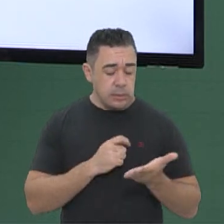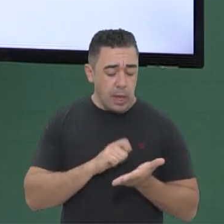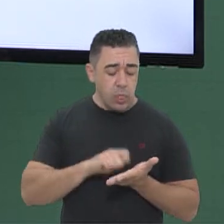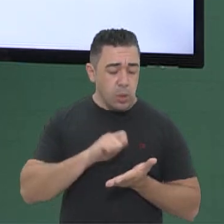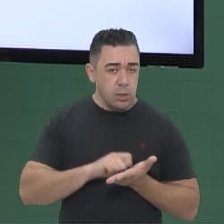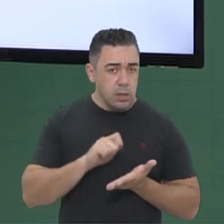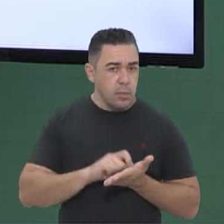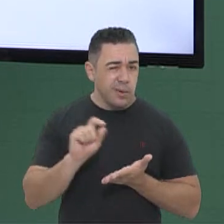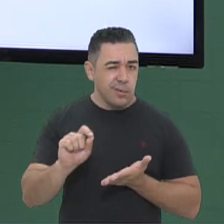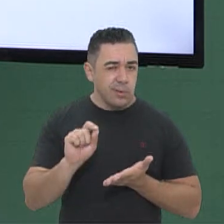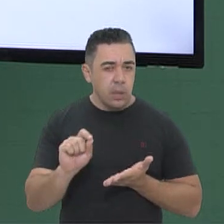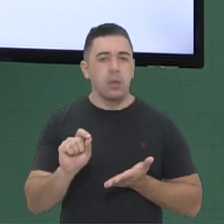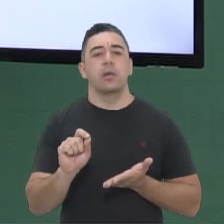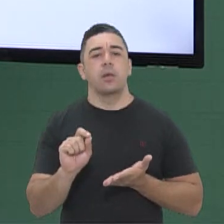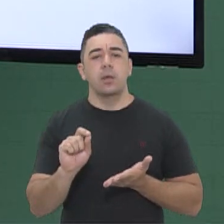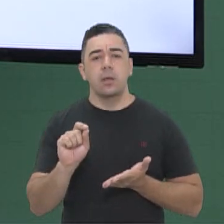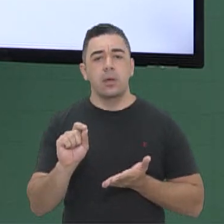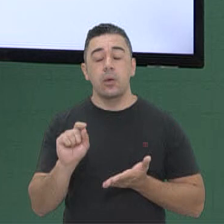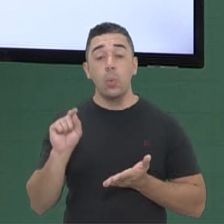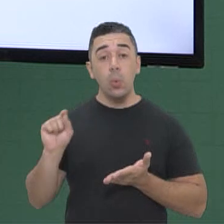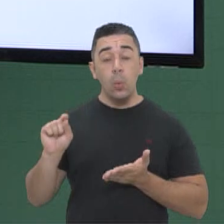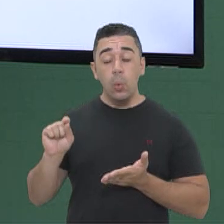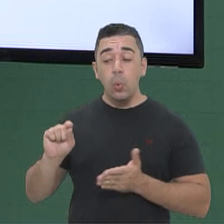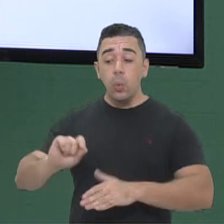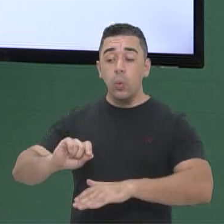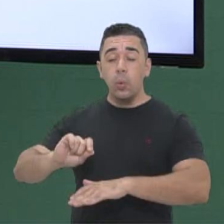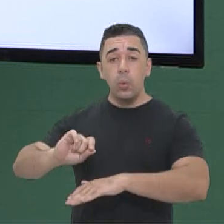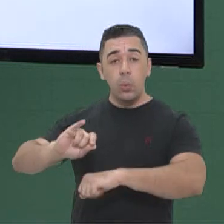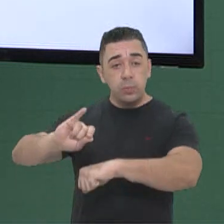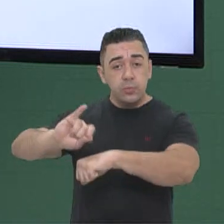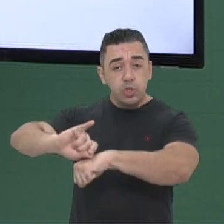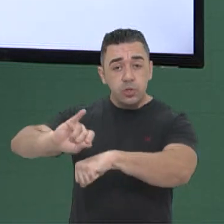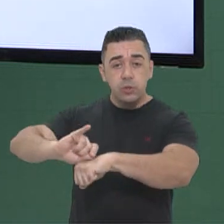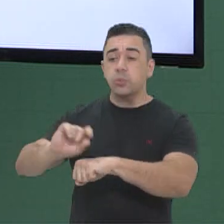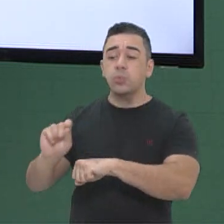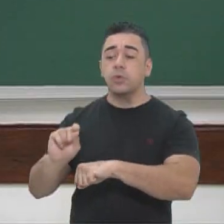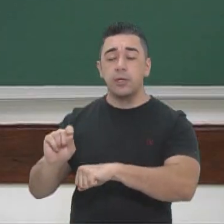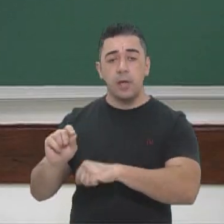aí deste objeto que é o guia de viagem.